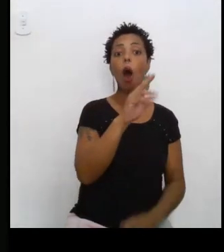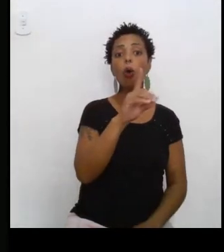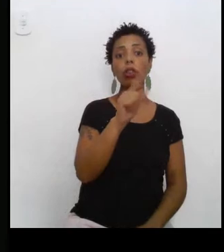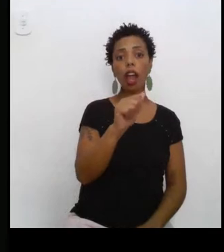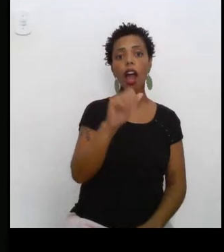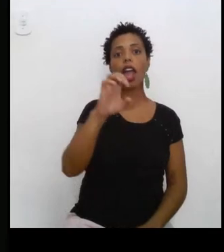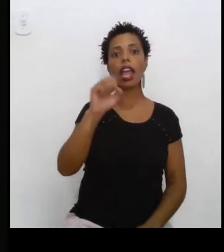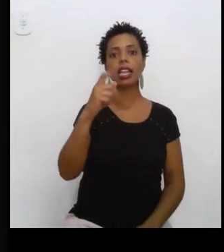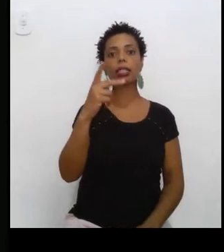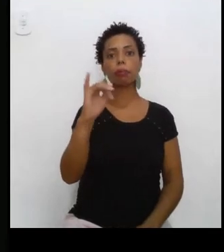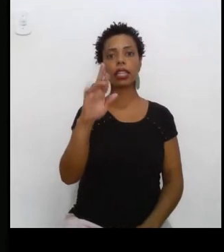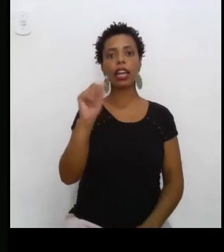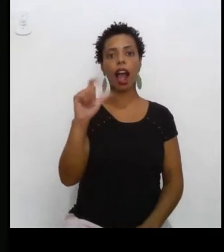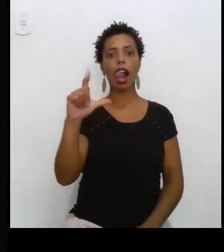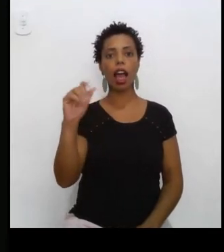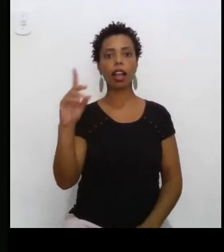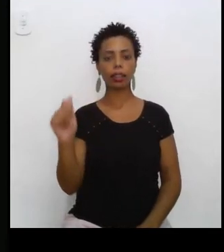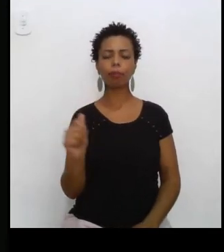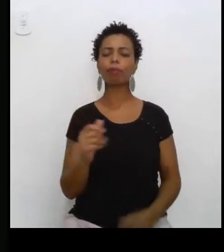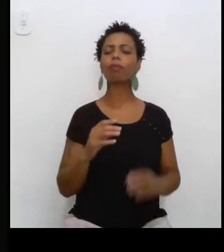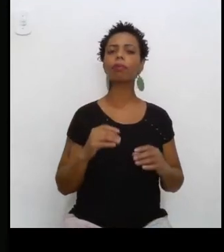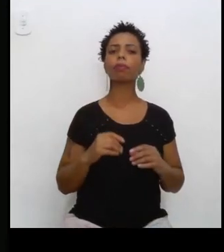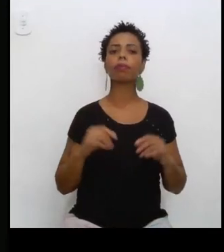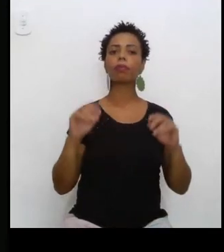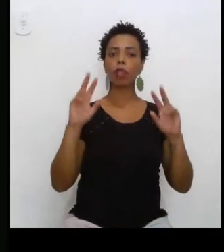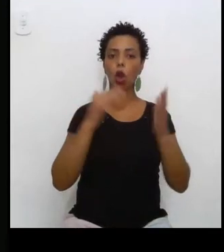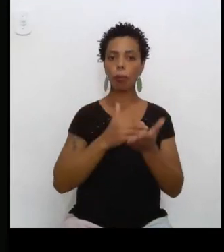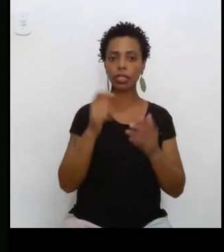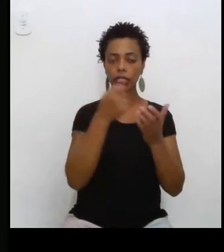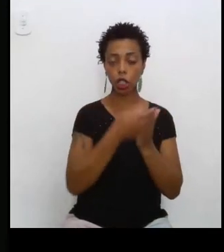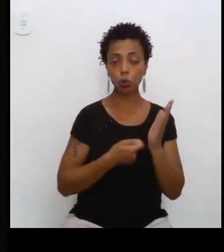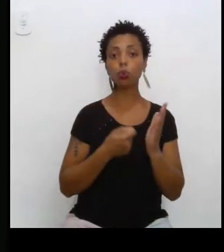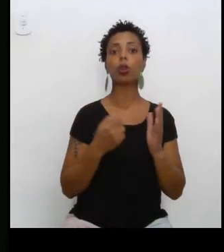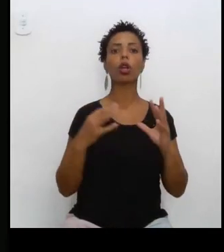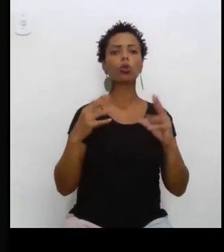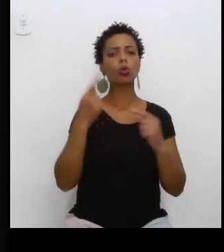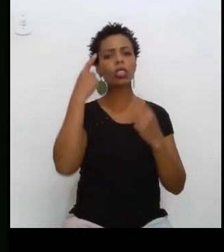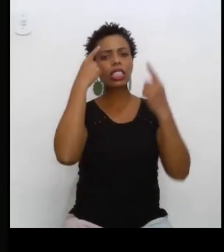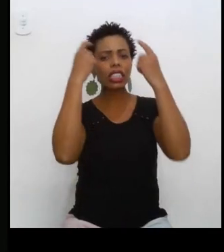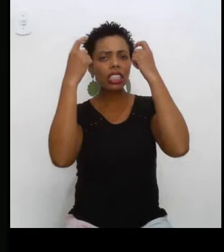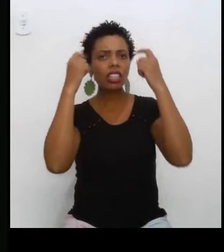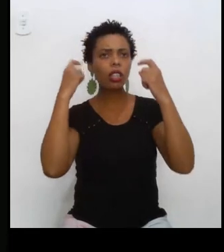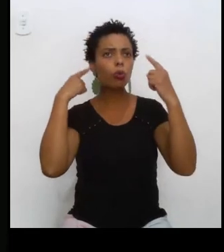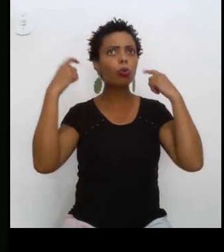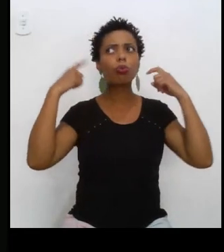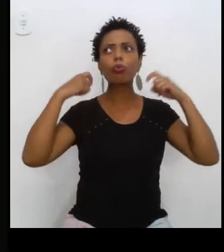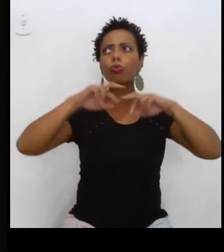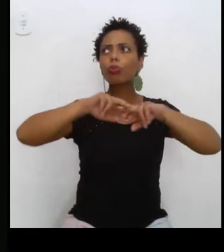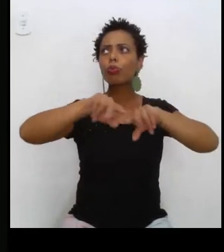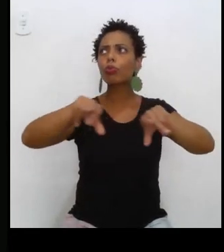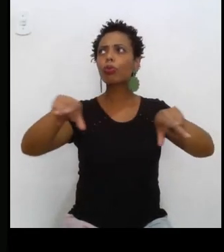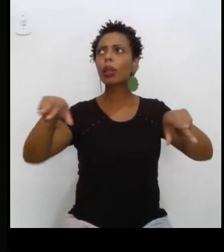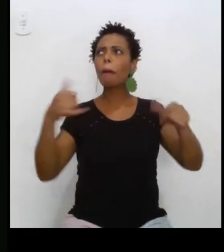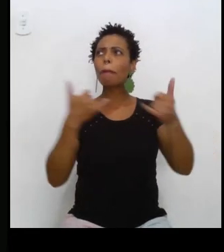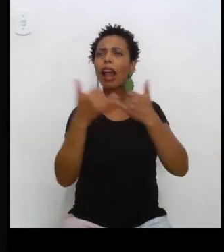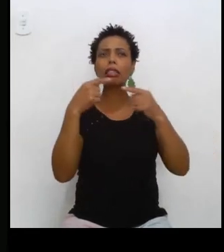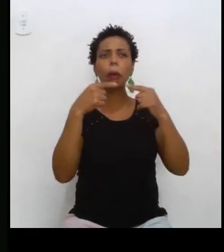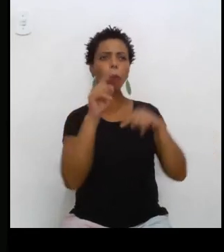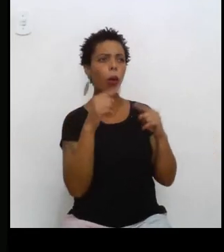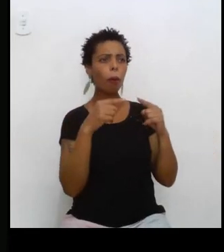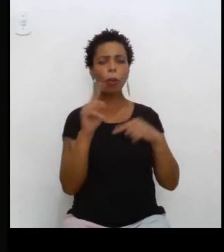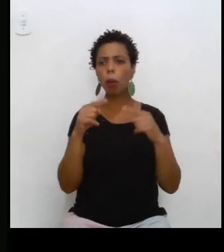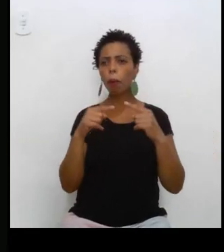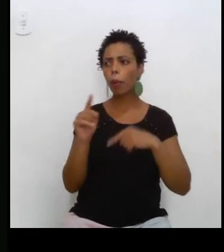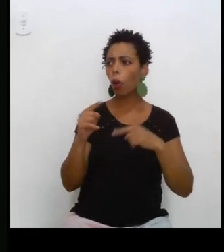mundo é uma canção de todos os sons são geralmente dissonantes estão ligeiramente fora de compasso e cada instrumento